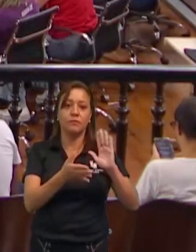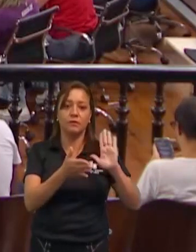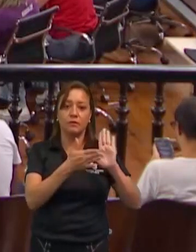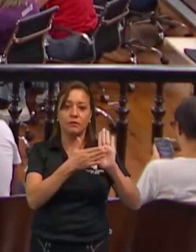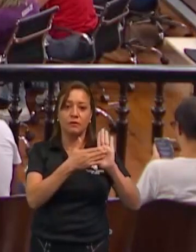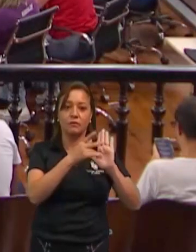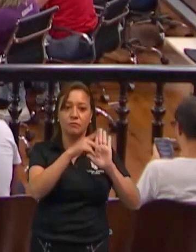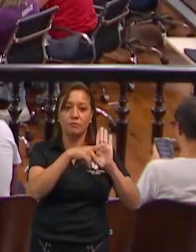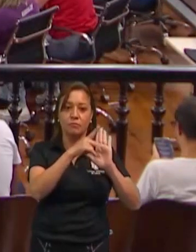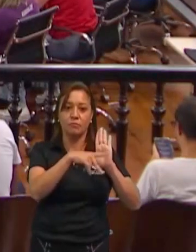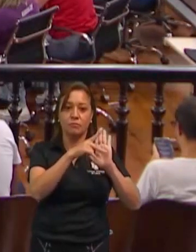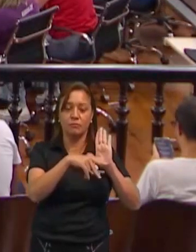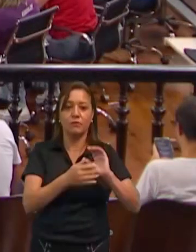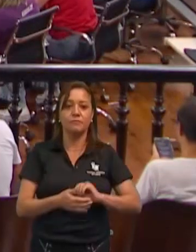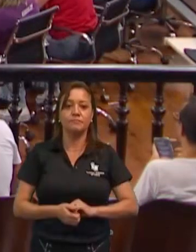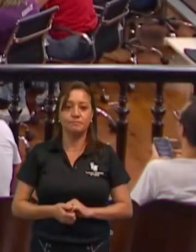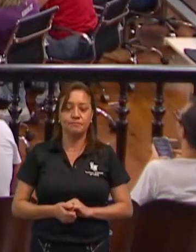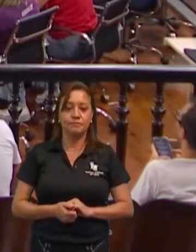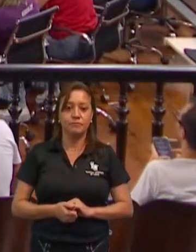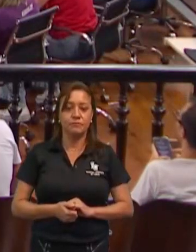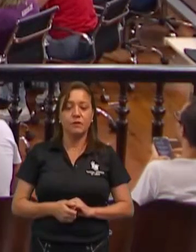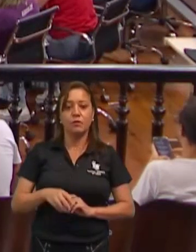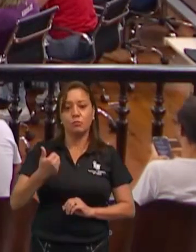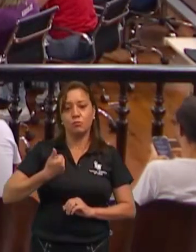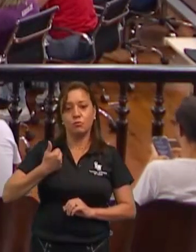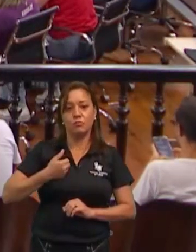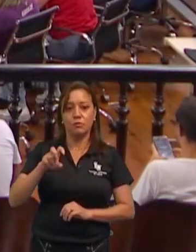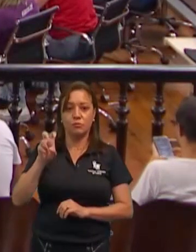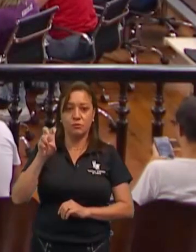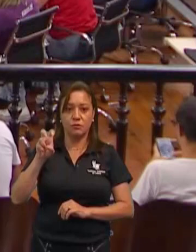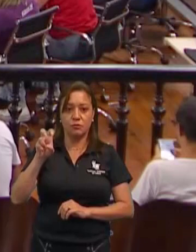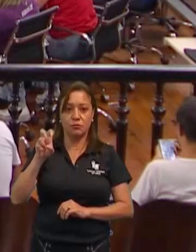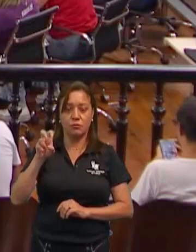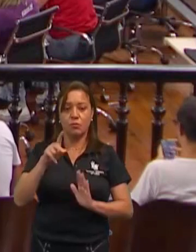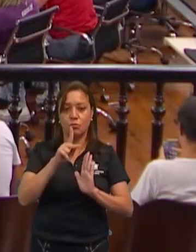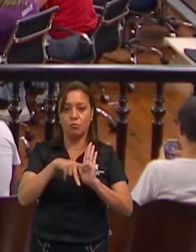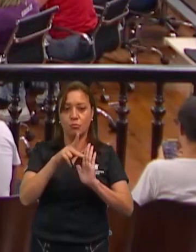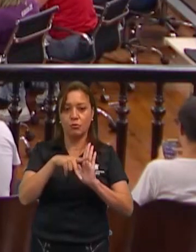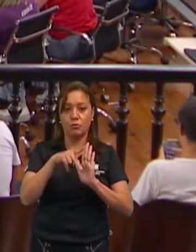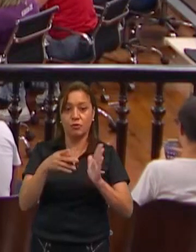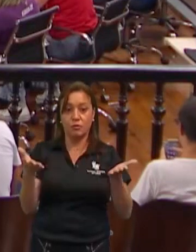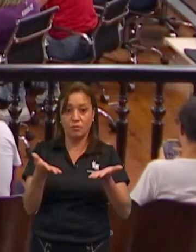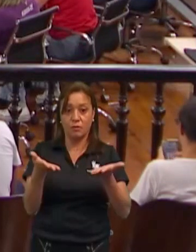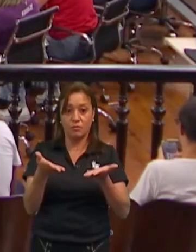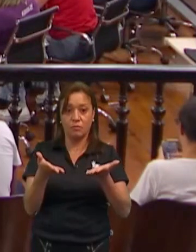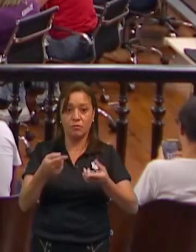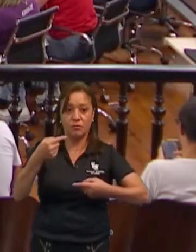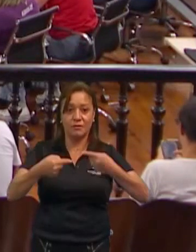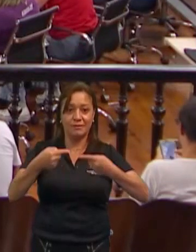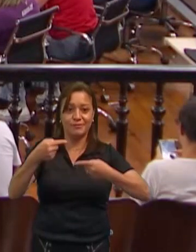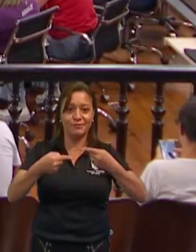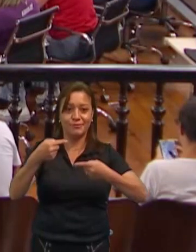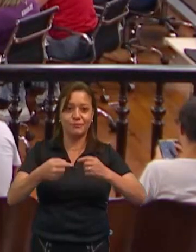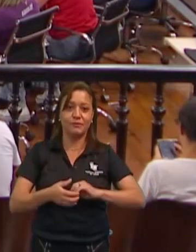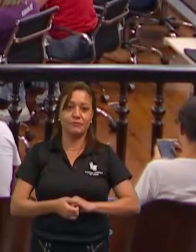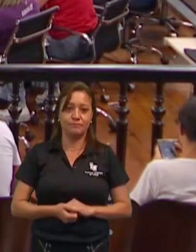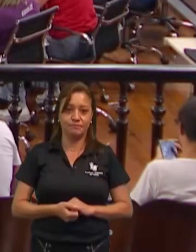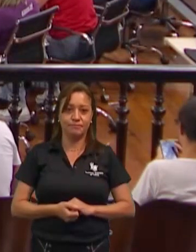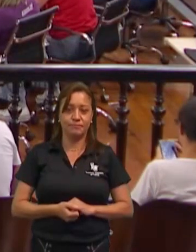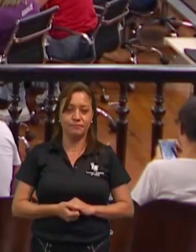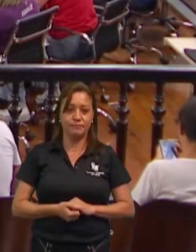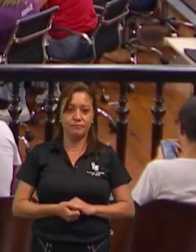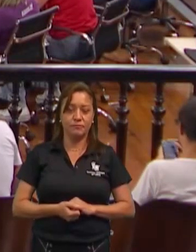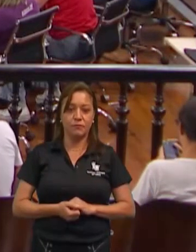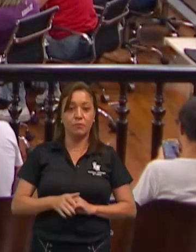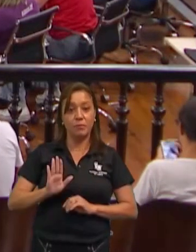emenda substitutiva número 5. O projeto está em discussão. Pela ordem, presidente. Pela ordem, vereador